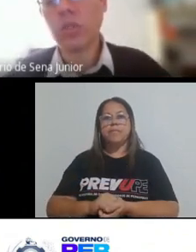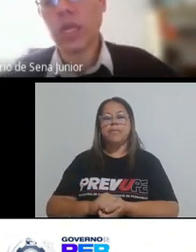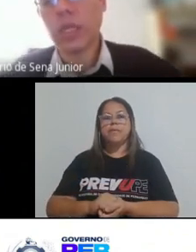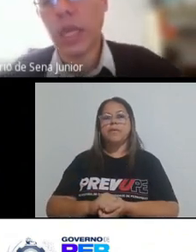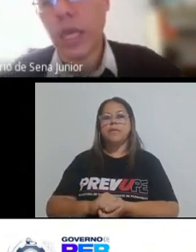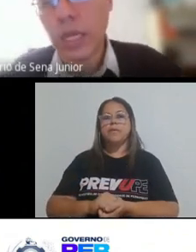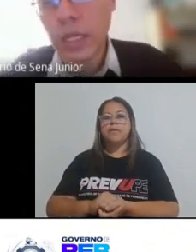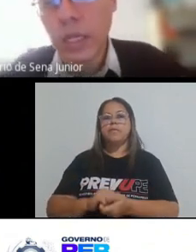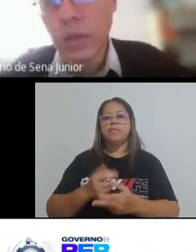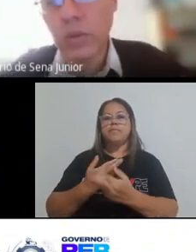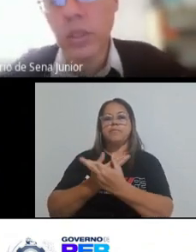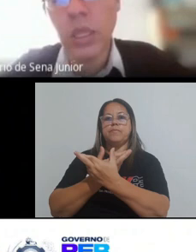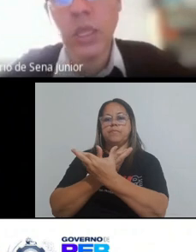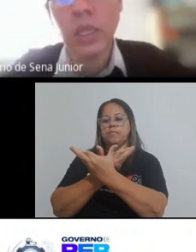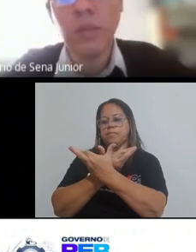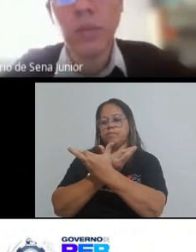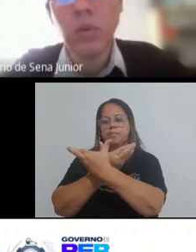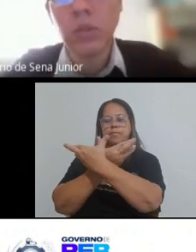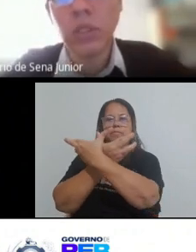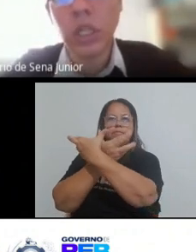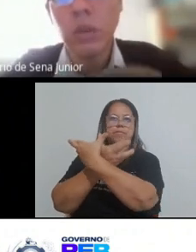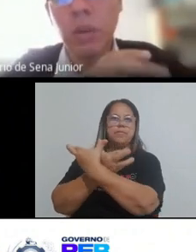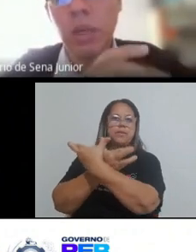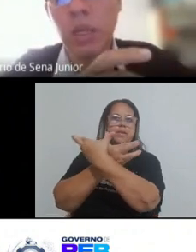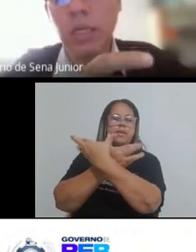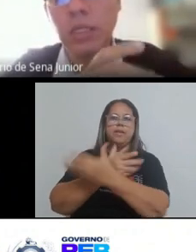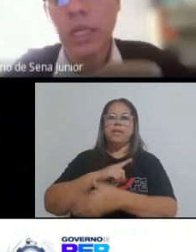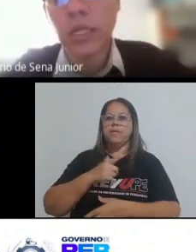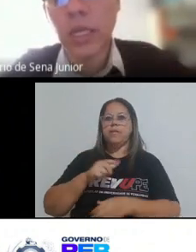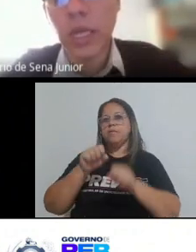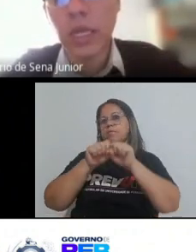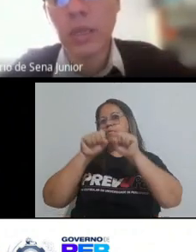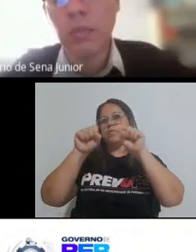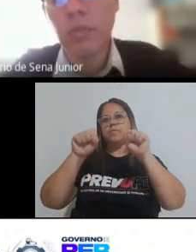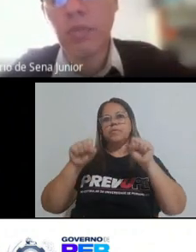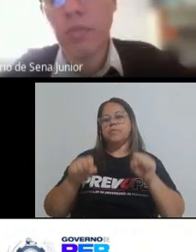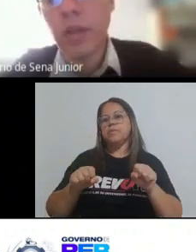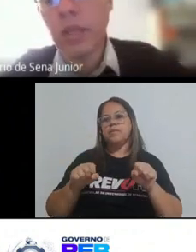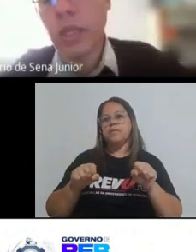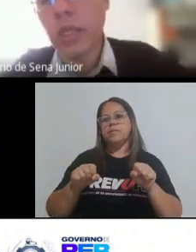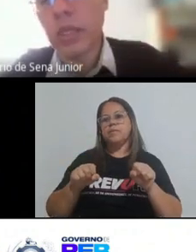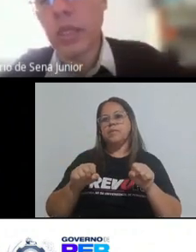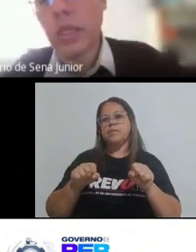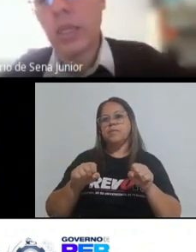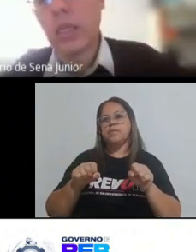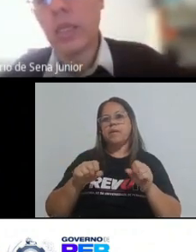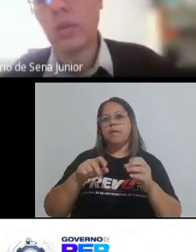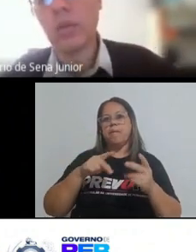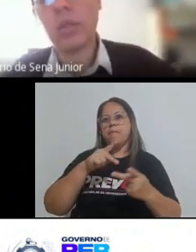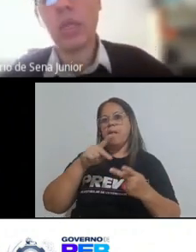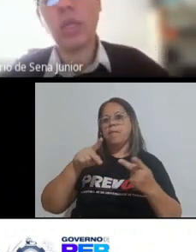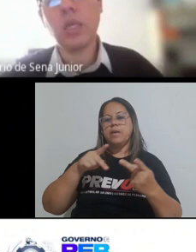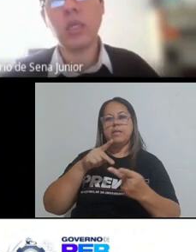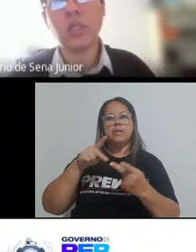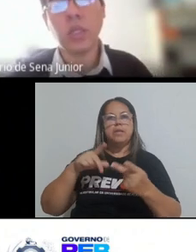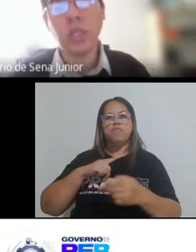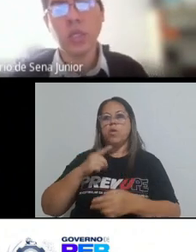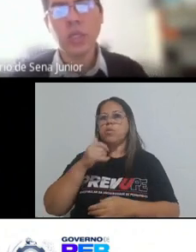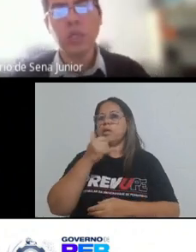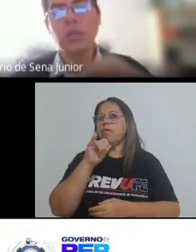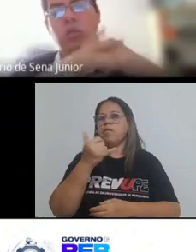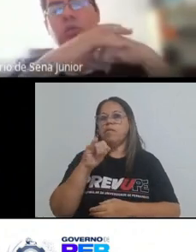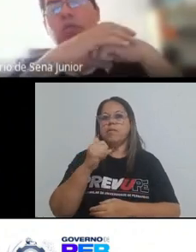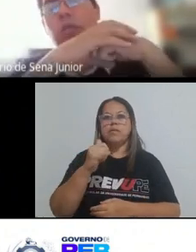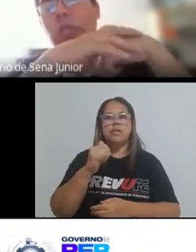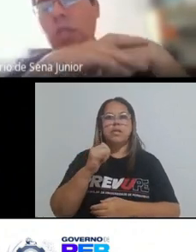o satélite não tem, o sistema satélite planeta, não tem energia